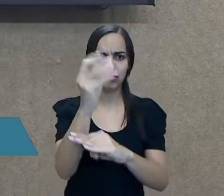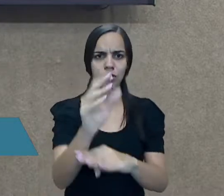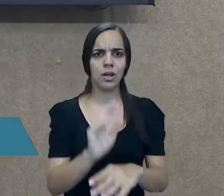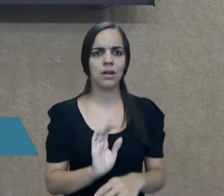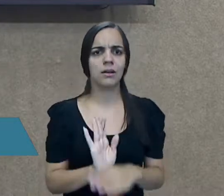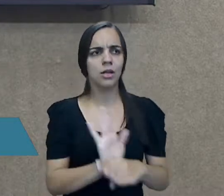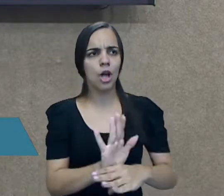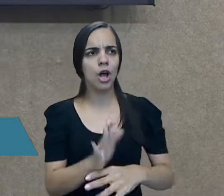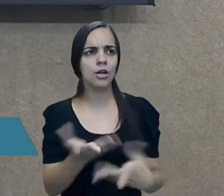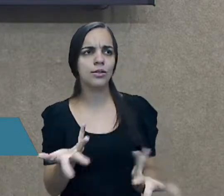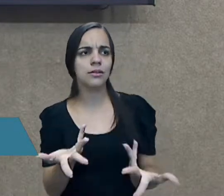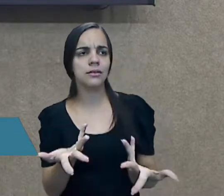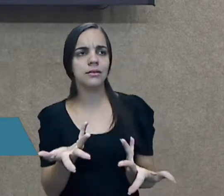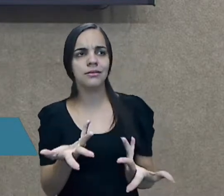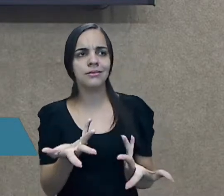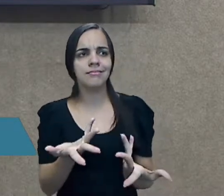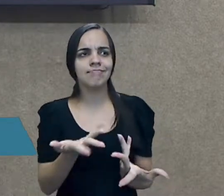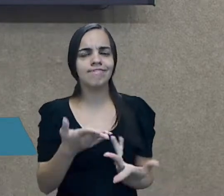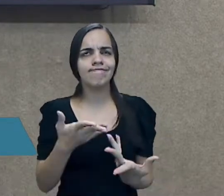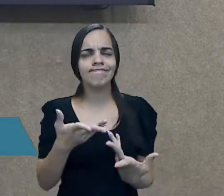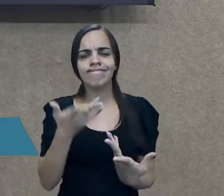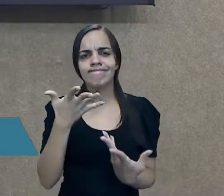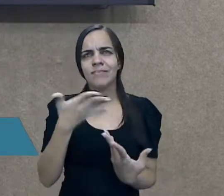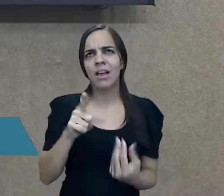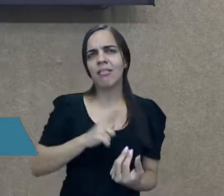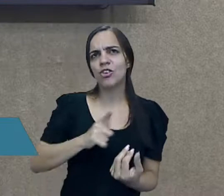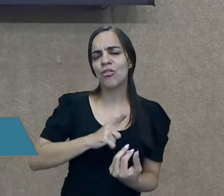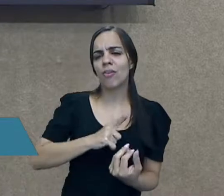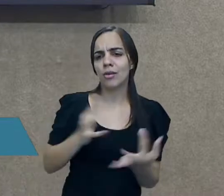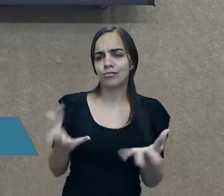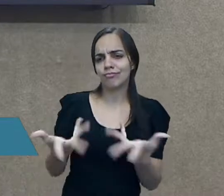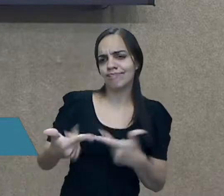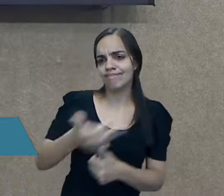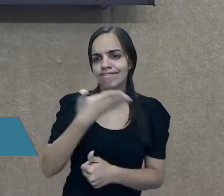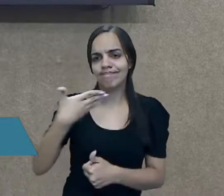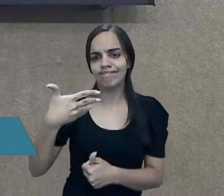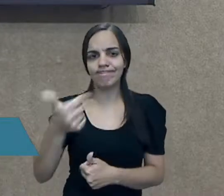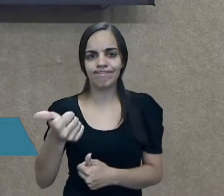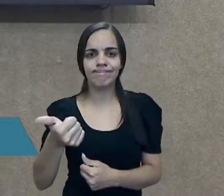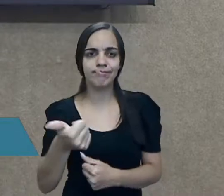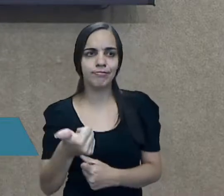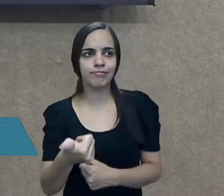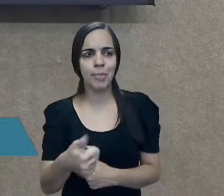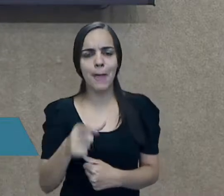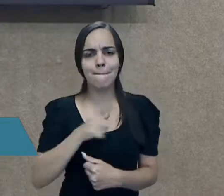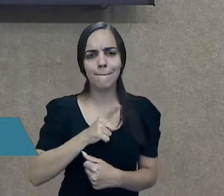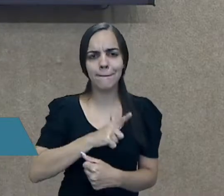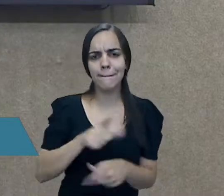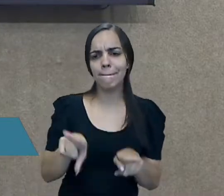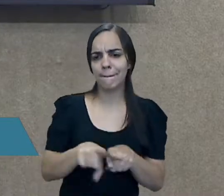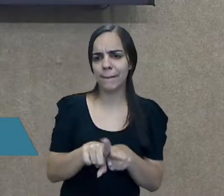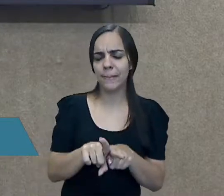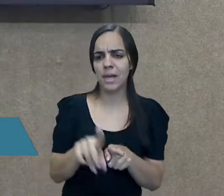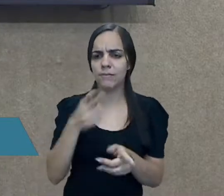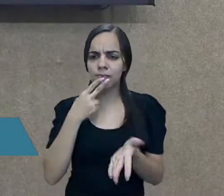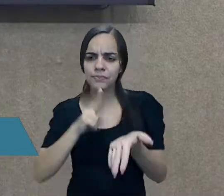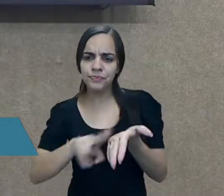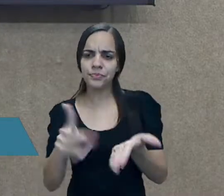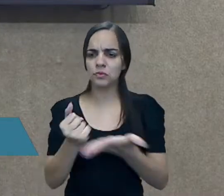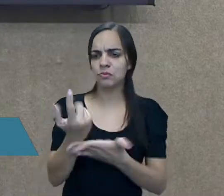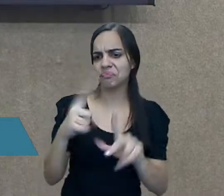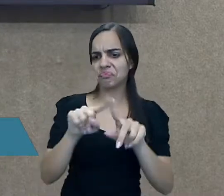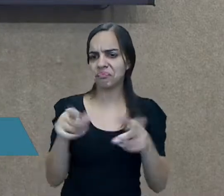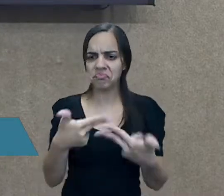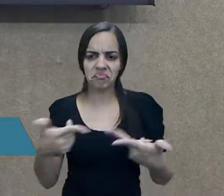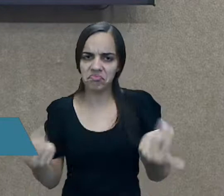tinham uma agilidade maior para transportar pessoas, mercadorias e também comunicação.